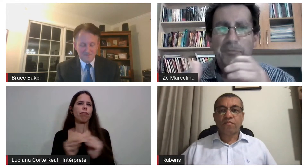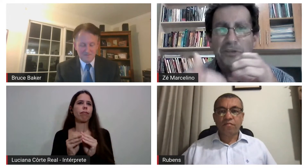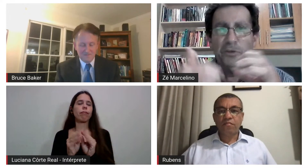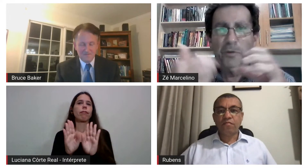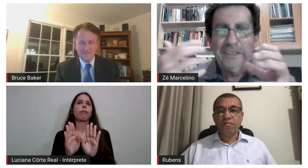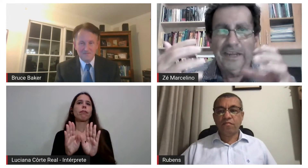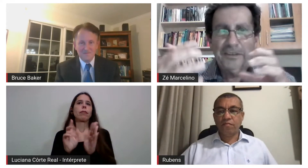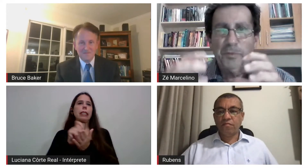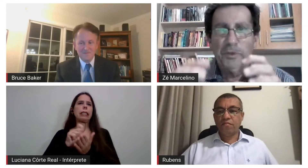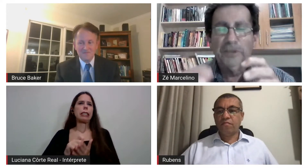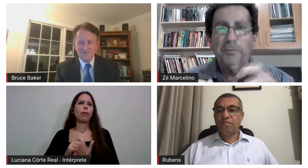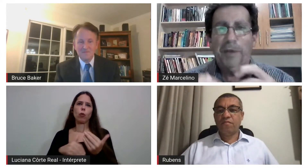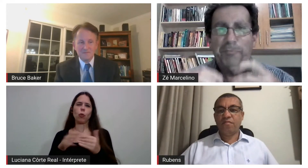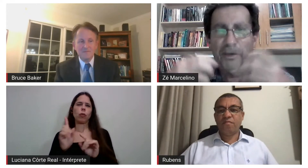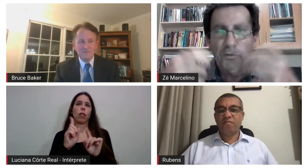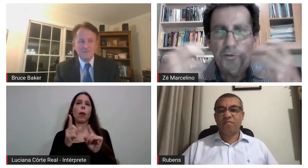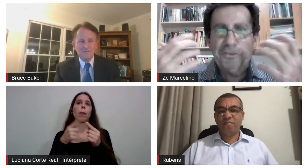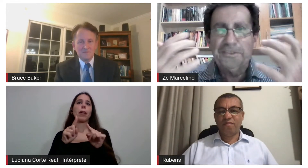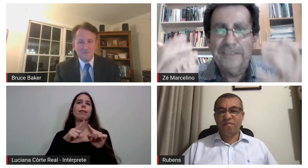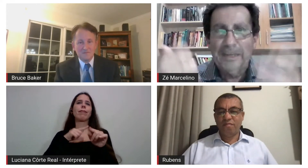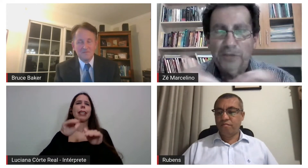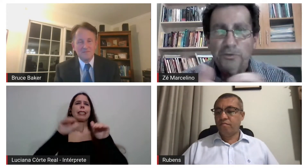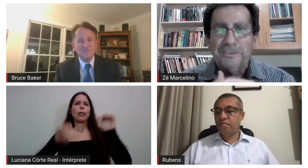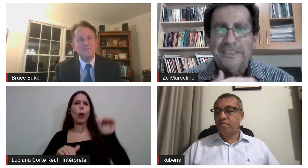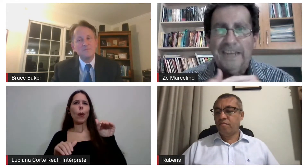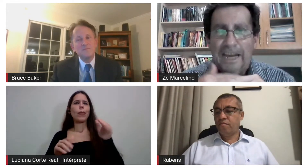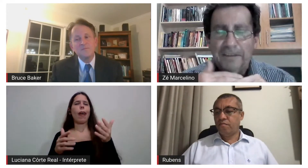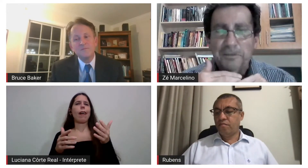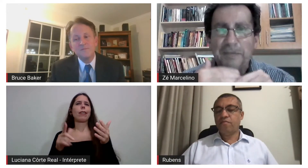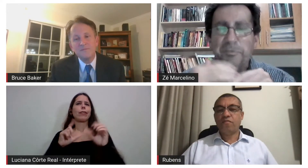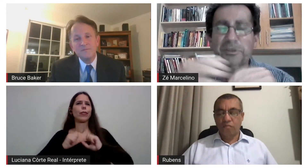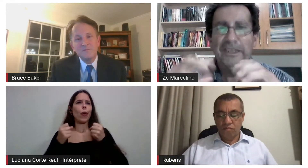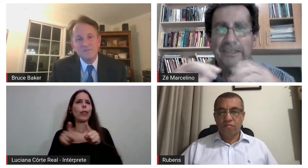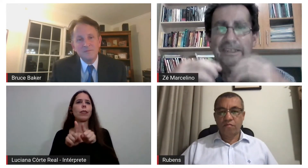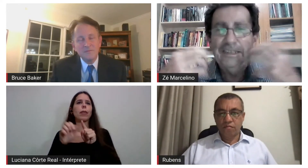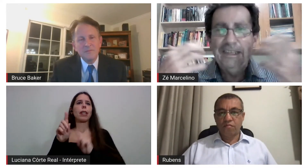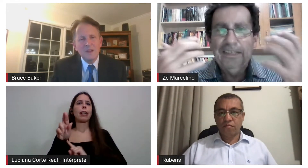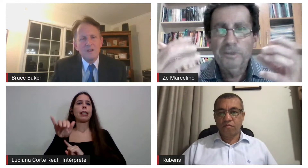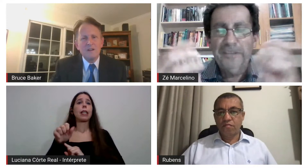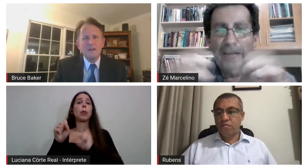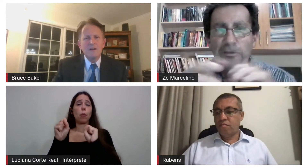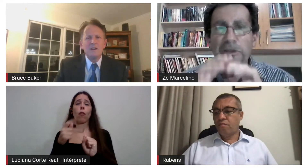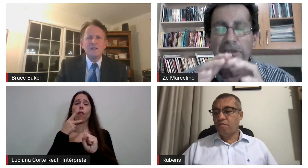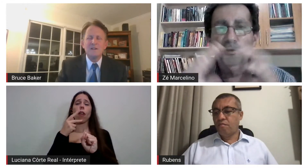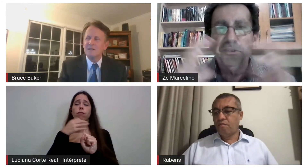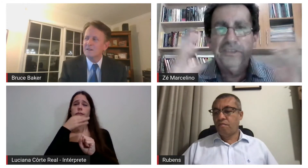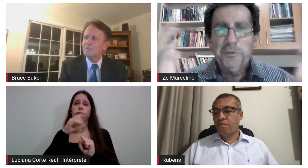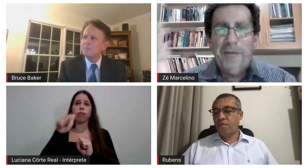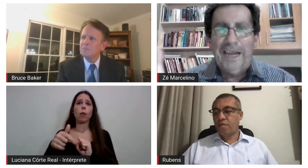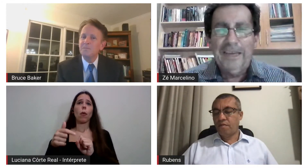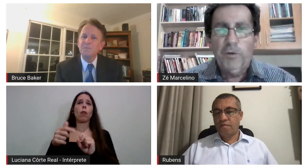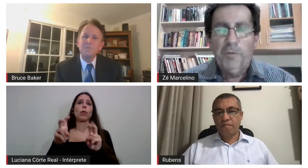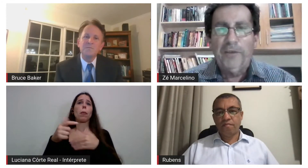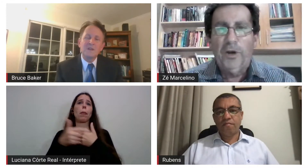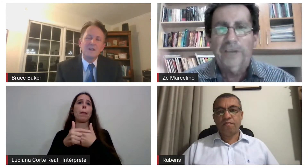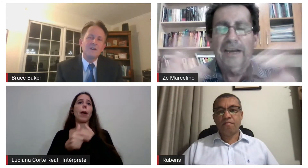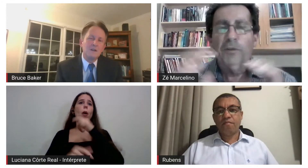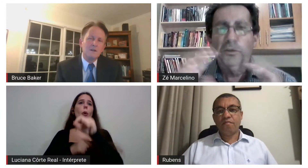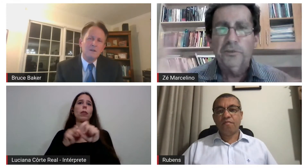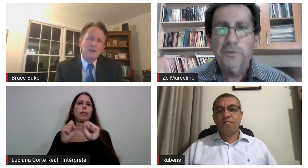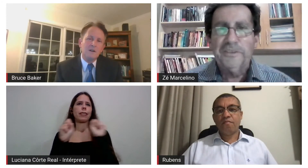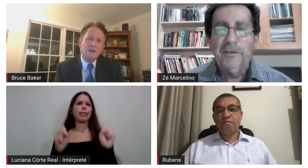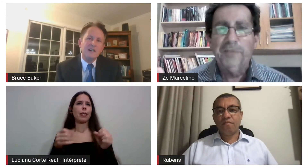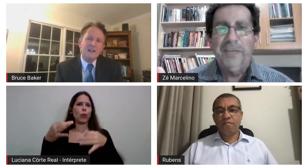Adriana pode comentar depois, o papel do sistema judiciário, né? Porque nos Estados Unidos não existe uma lei como a